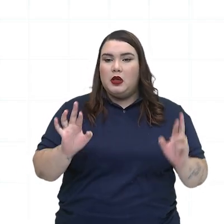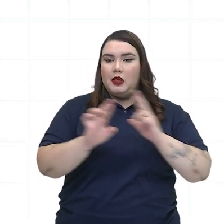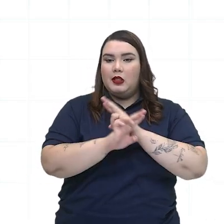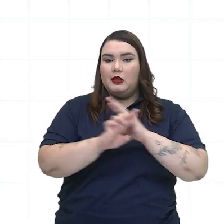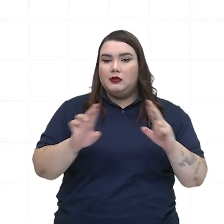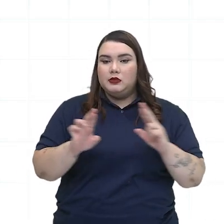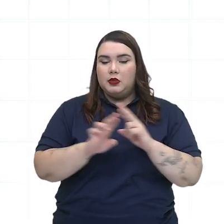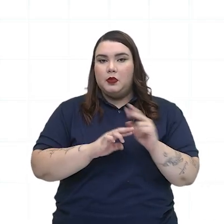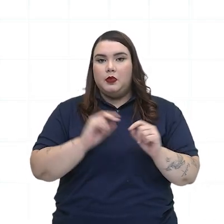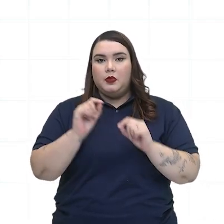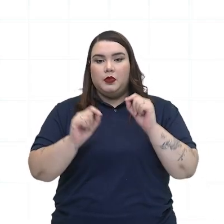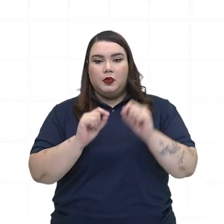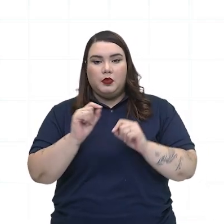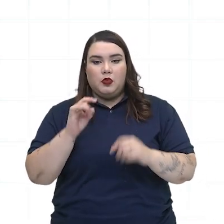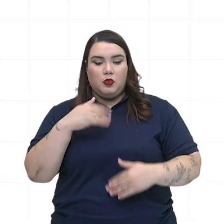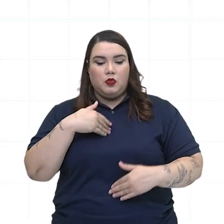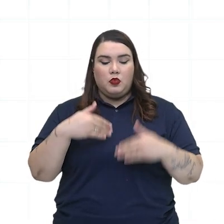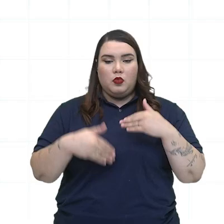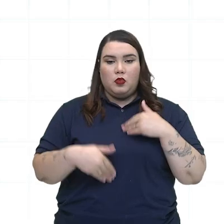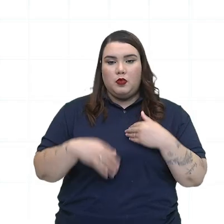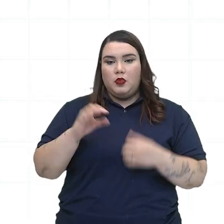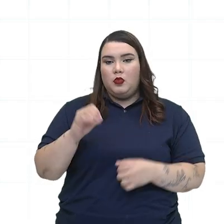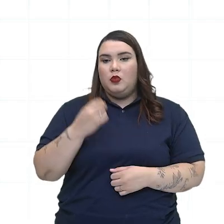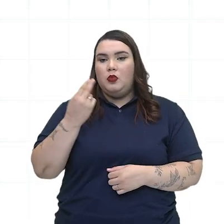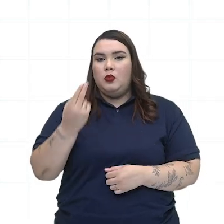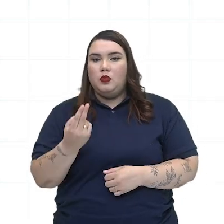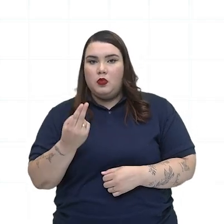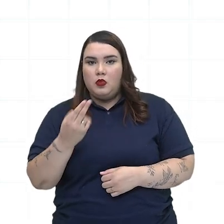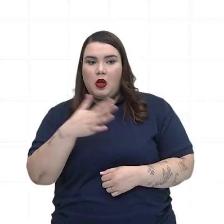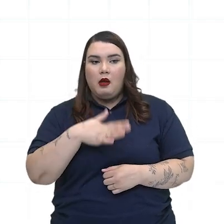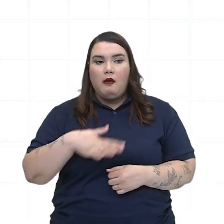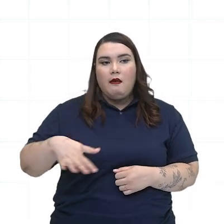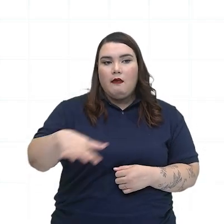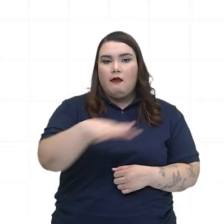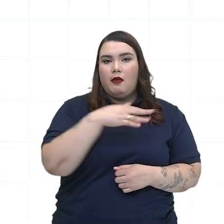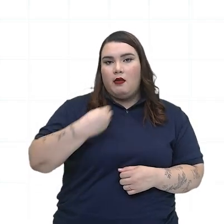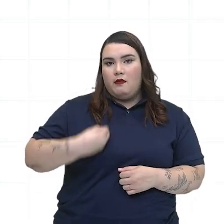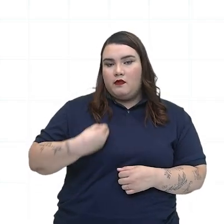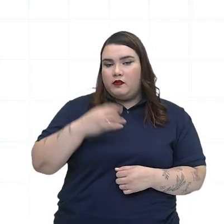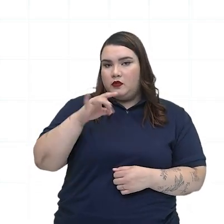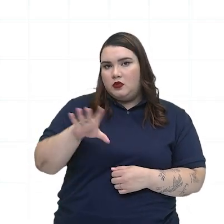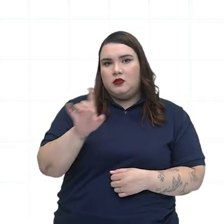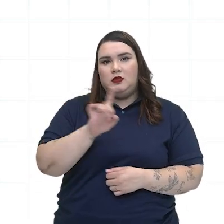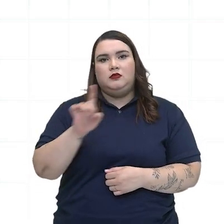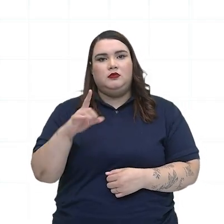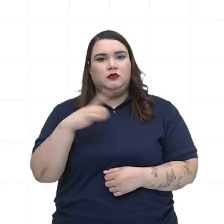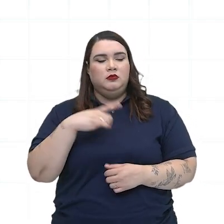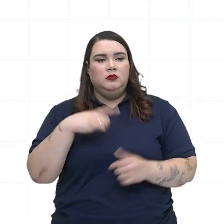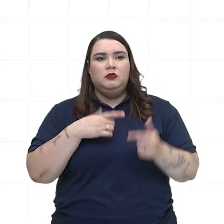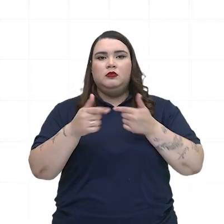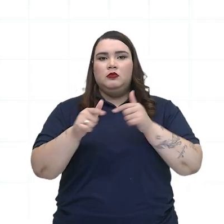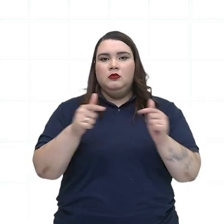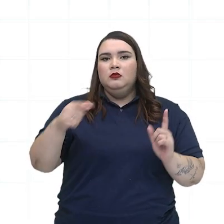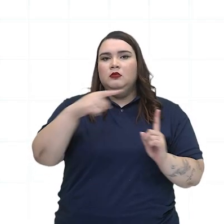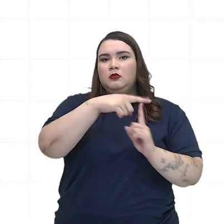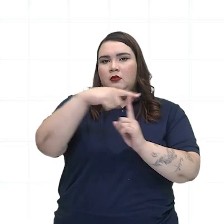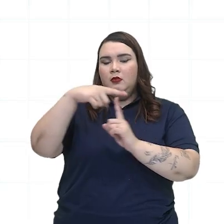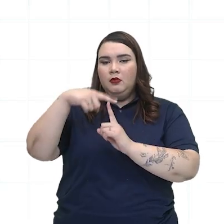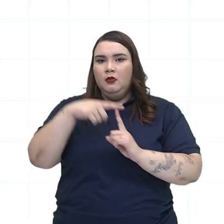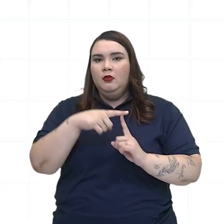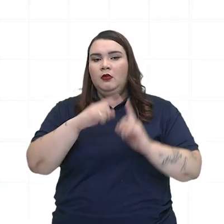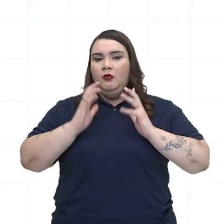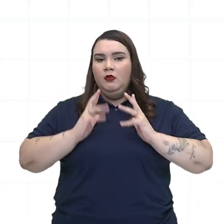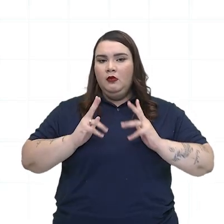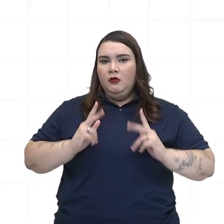nosso corpo ou ao ambiente onde a gente vive. Existem outros tipos de higiene que nós falamos durante a